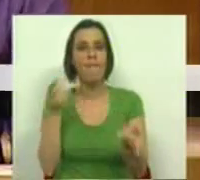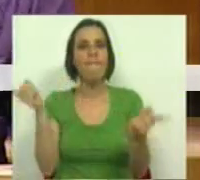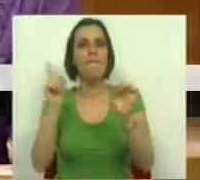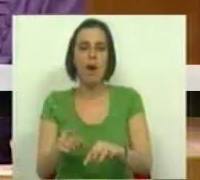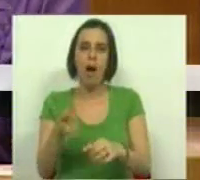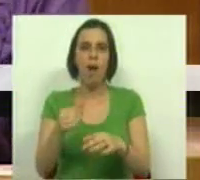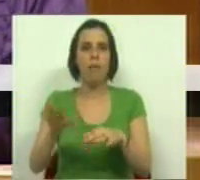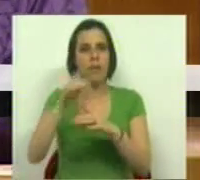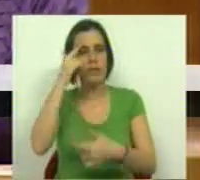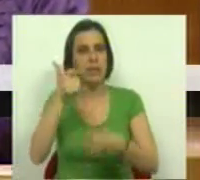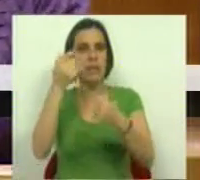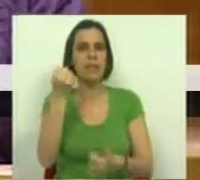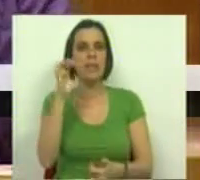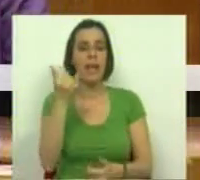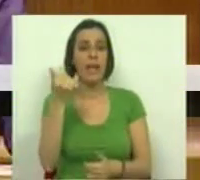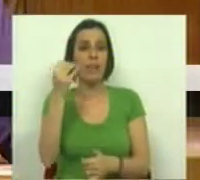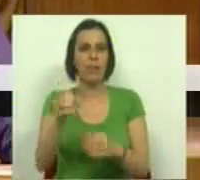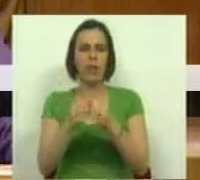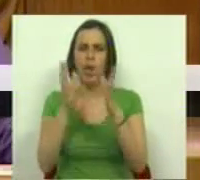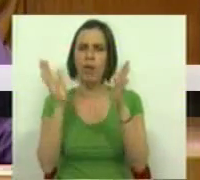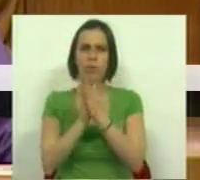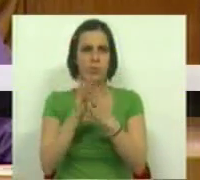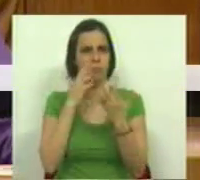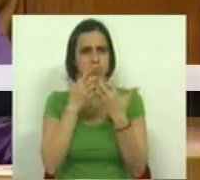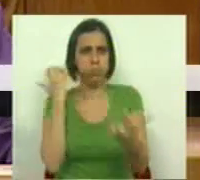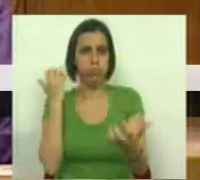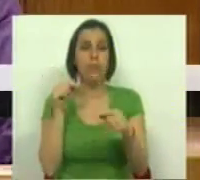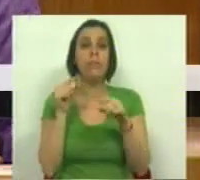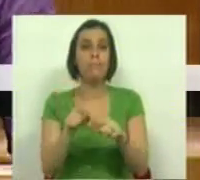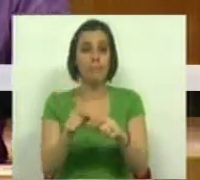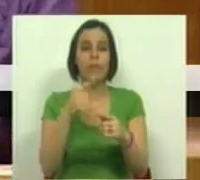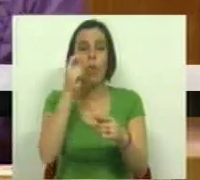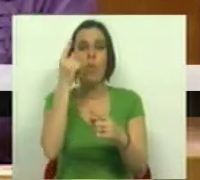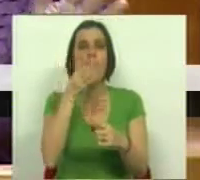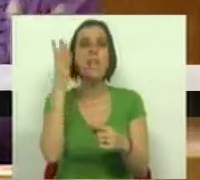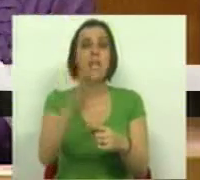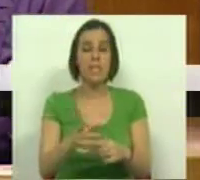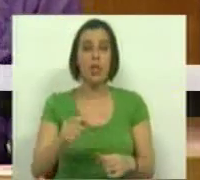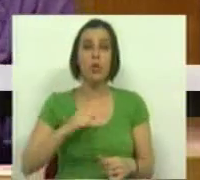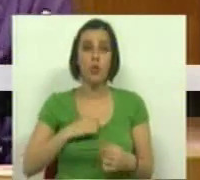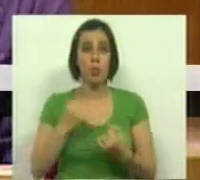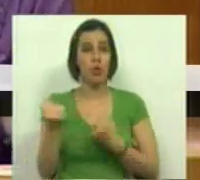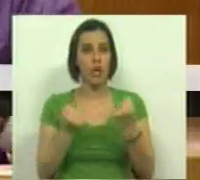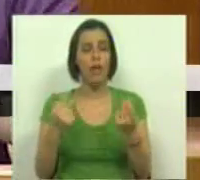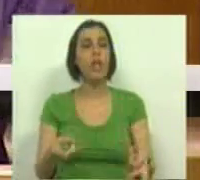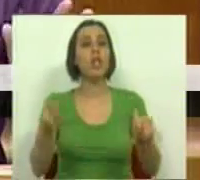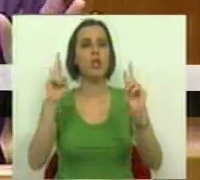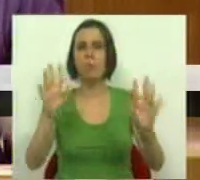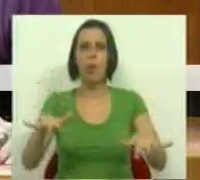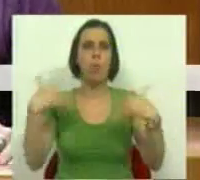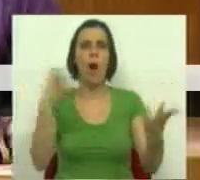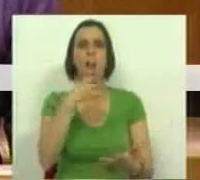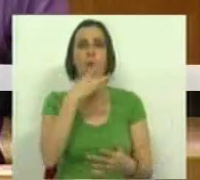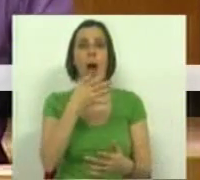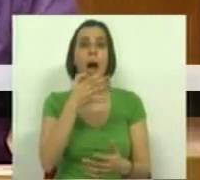regresso ao capitalismo do século XX em todo o seu esplendor, onde Henry Ford dizia: os meus carros estão disponíveis em qualquer